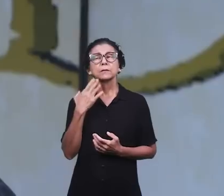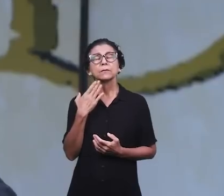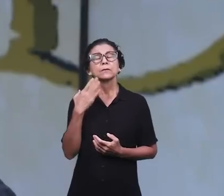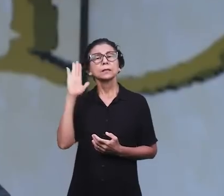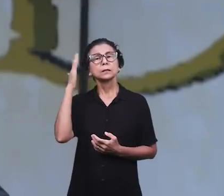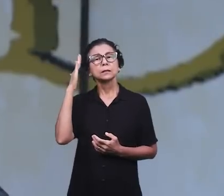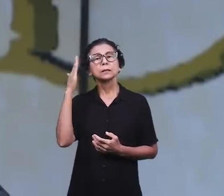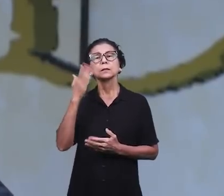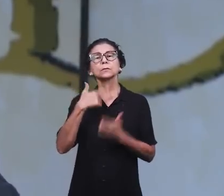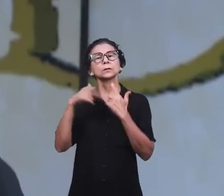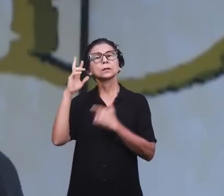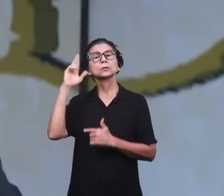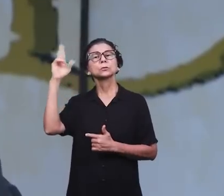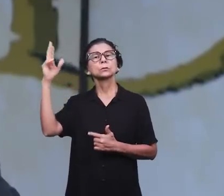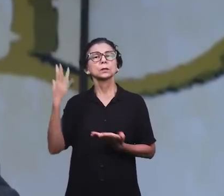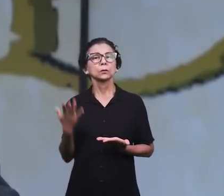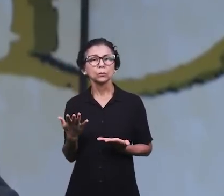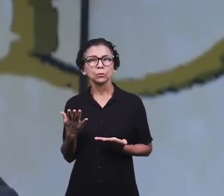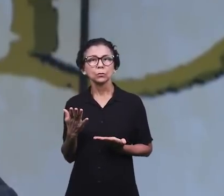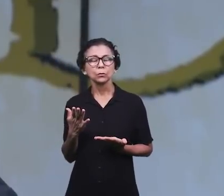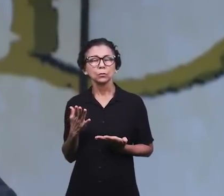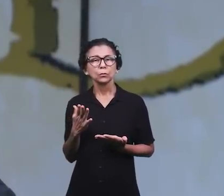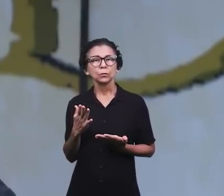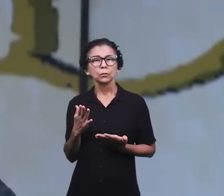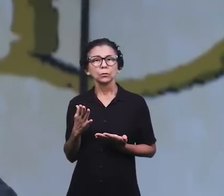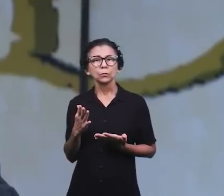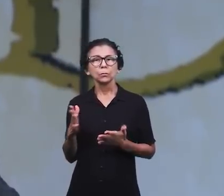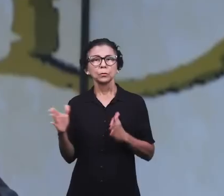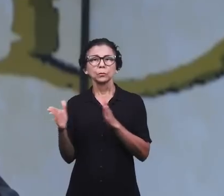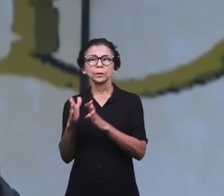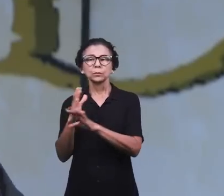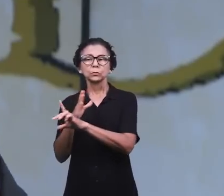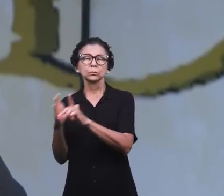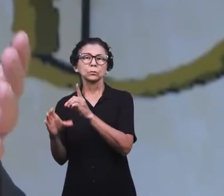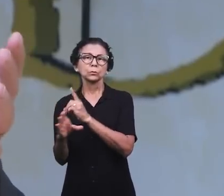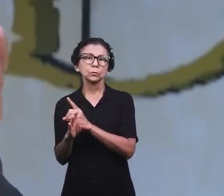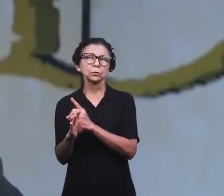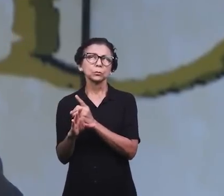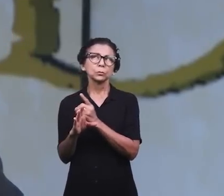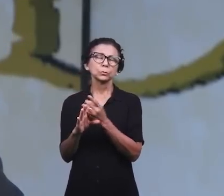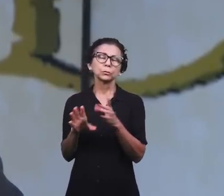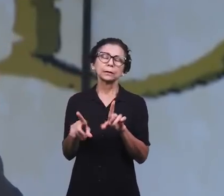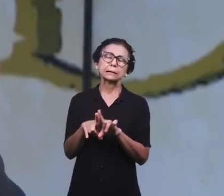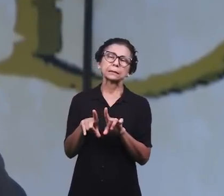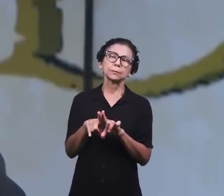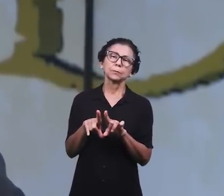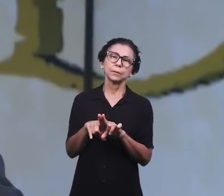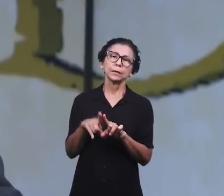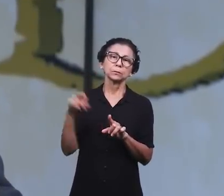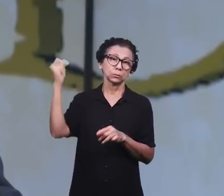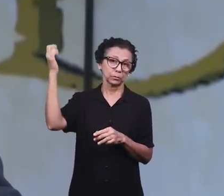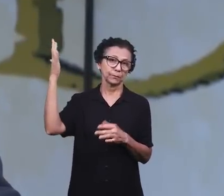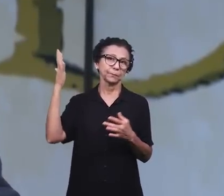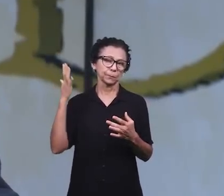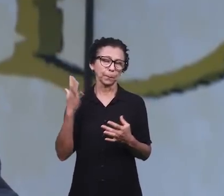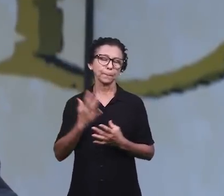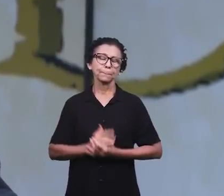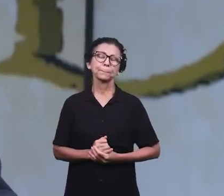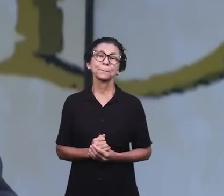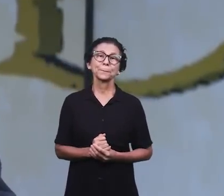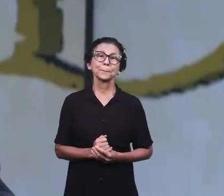ao culto. O que até mesmo cumpriu-se naquele período, a orientação do Senhor